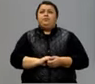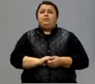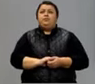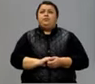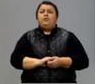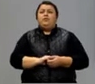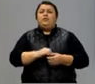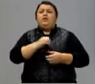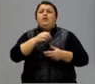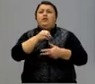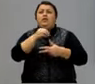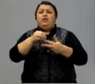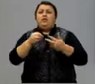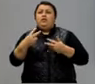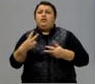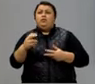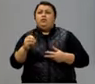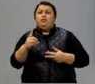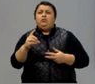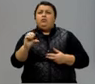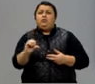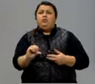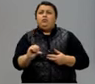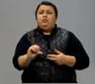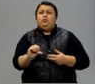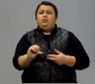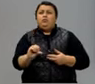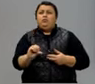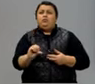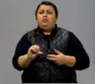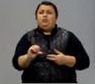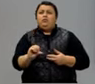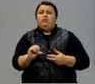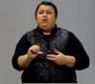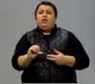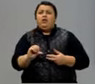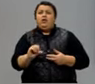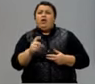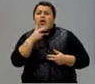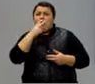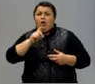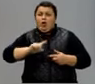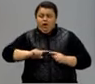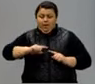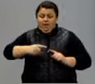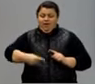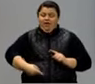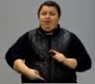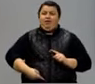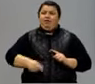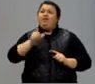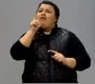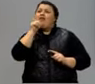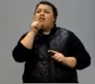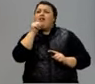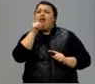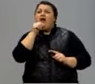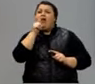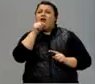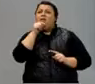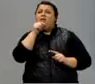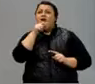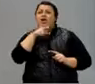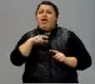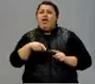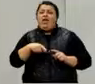Enem 2019. A esquistossomose barriga d'água caracteriza-se pela inflamação do fígado e do baço